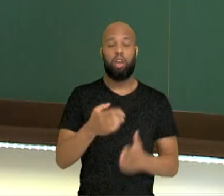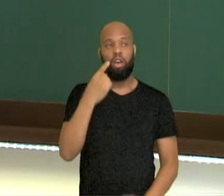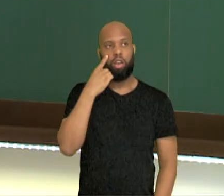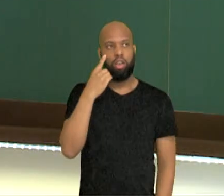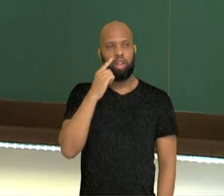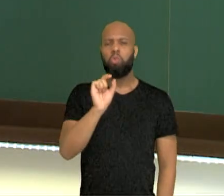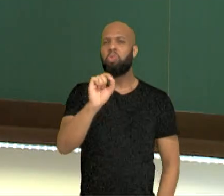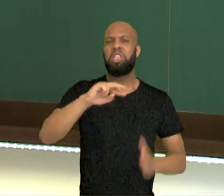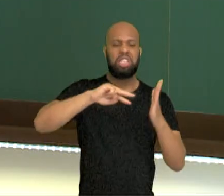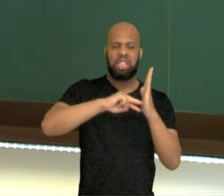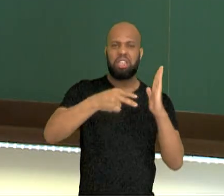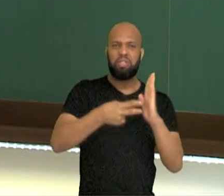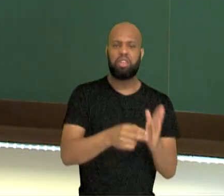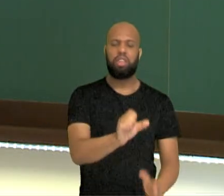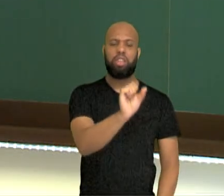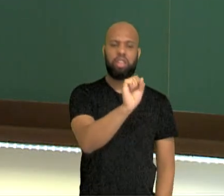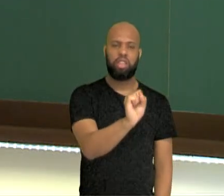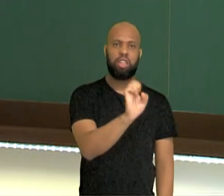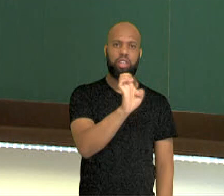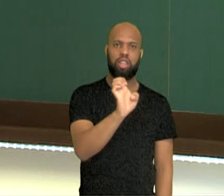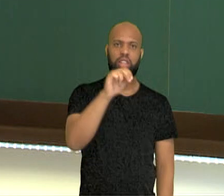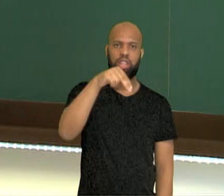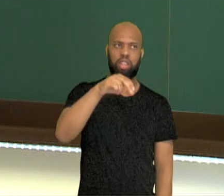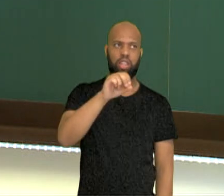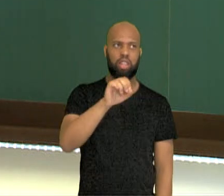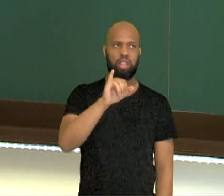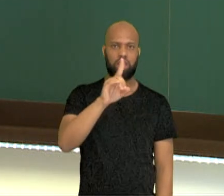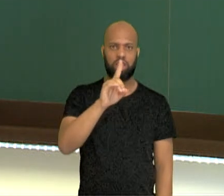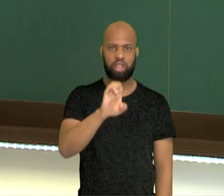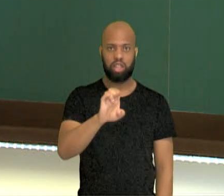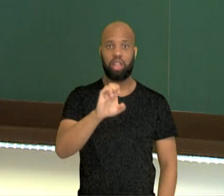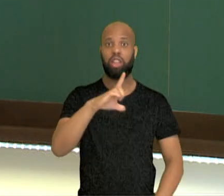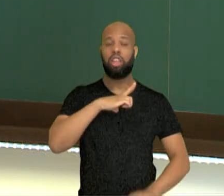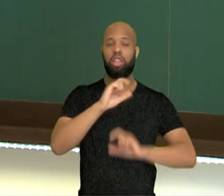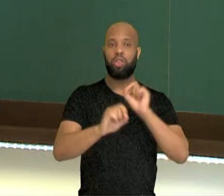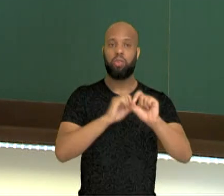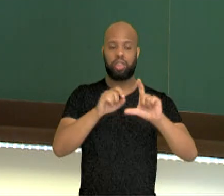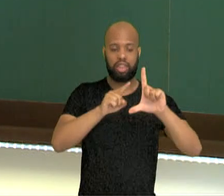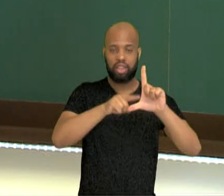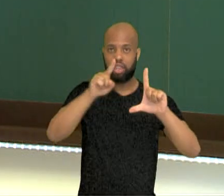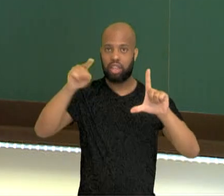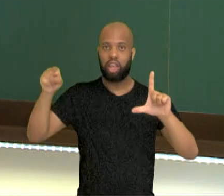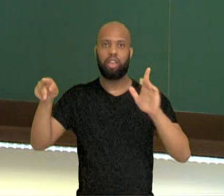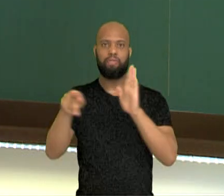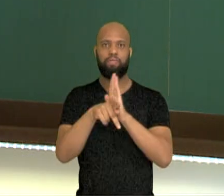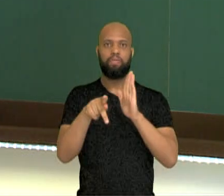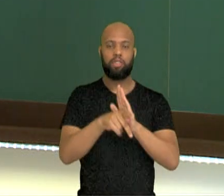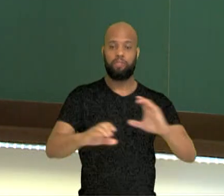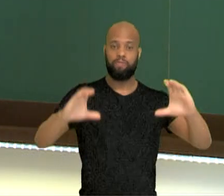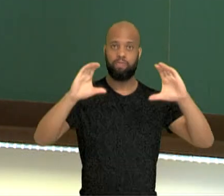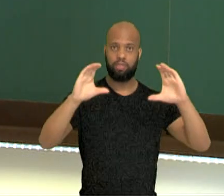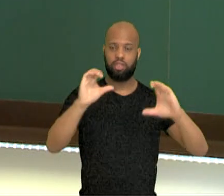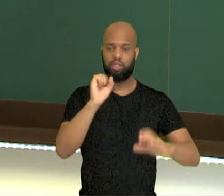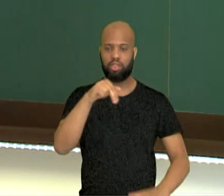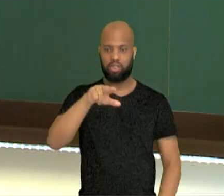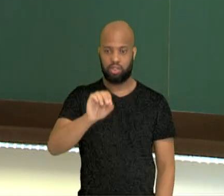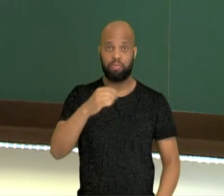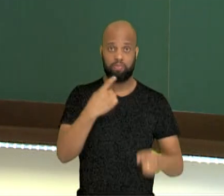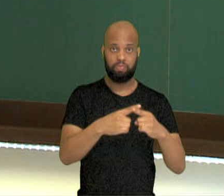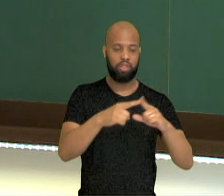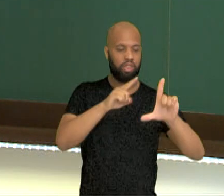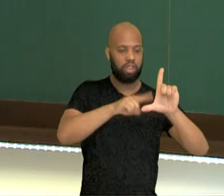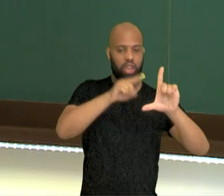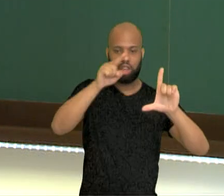Senoides, nós vimos na última aula sobre a representação gráfica da função seno. Lembra que o gráfico ele era